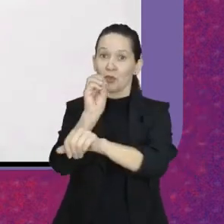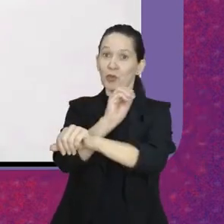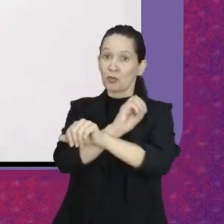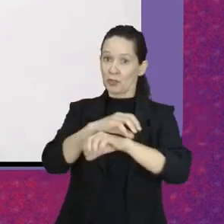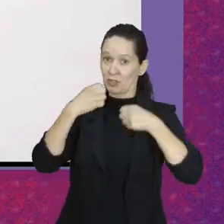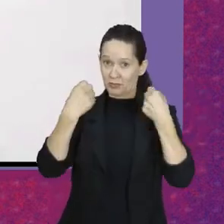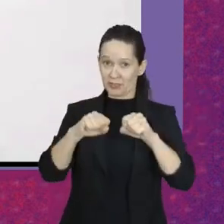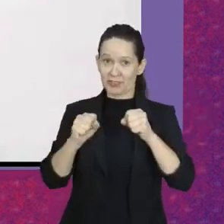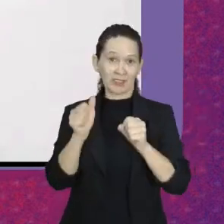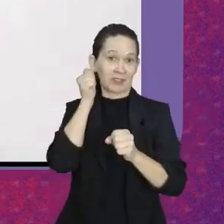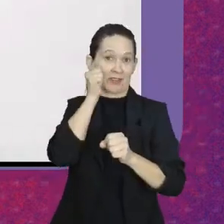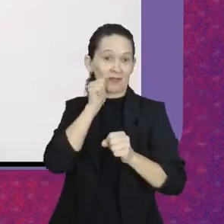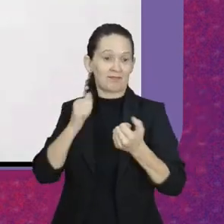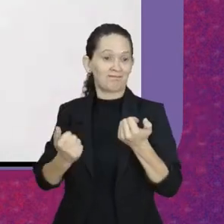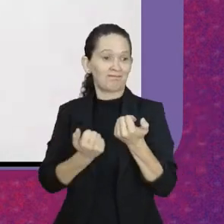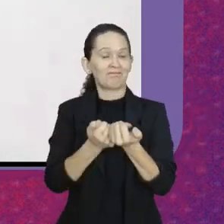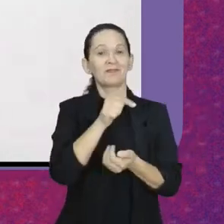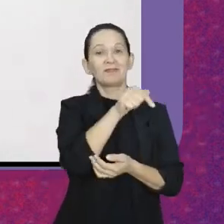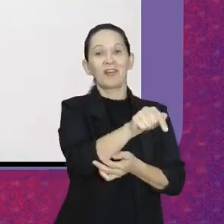cuidados,